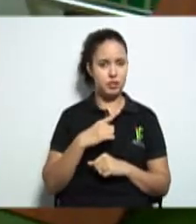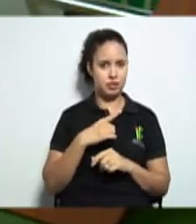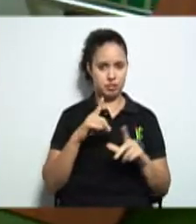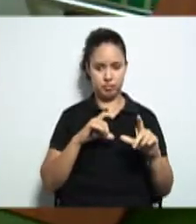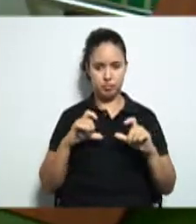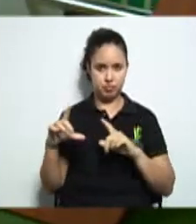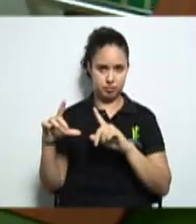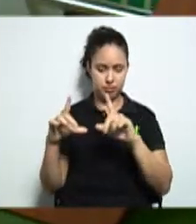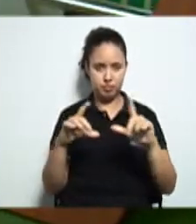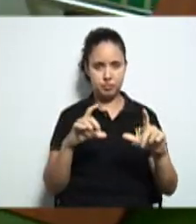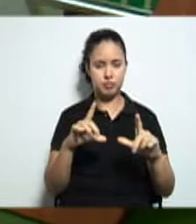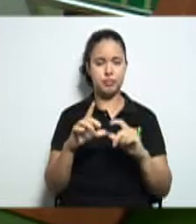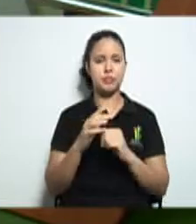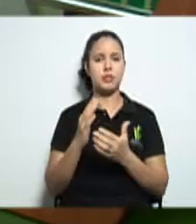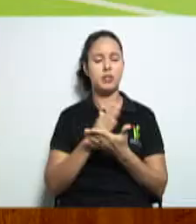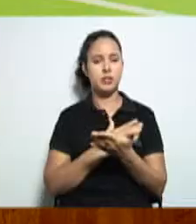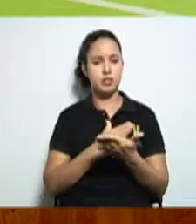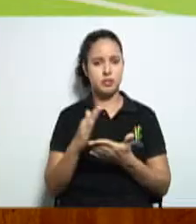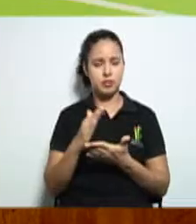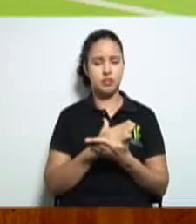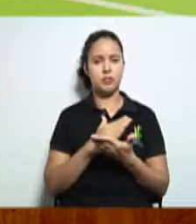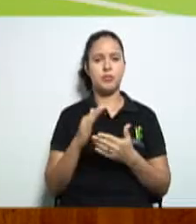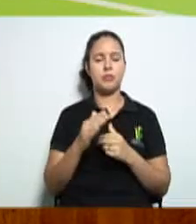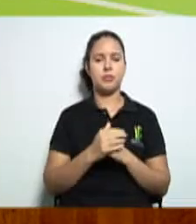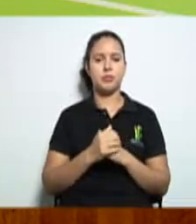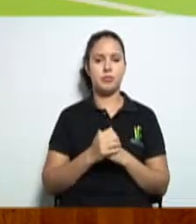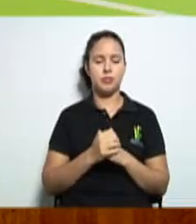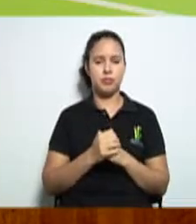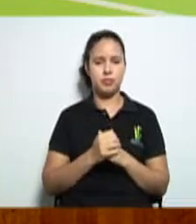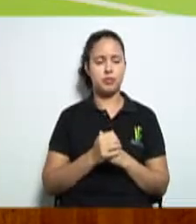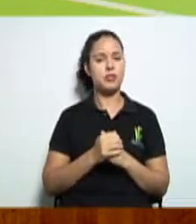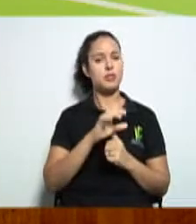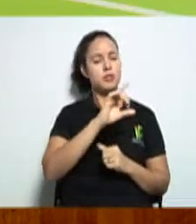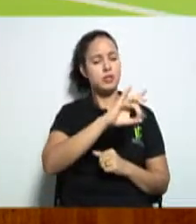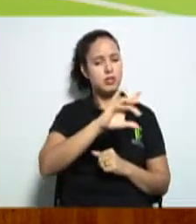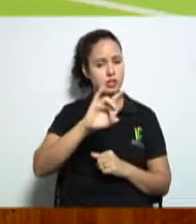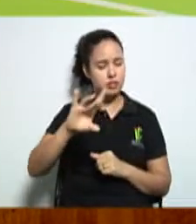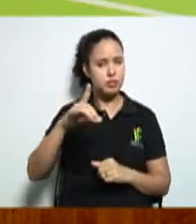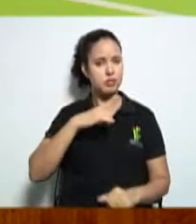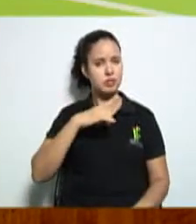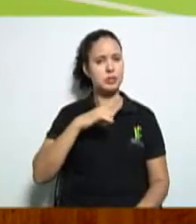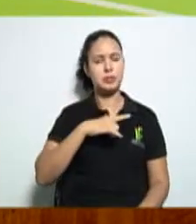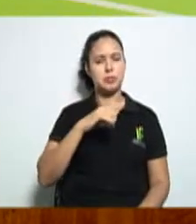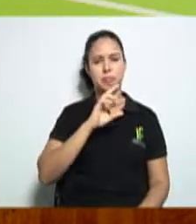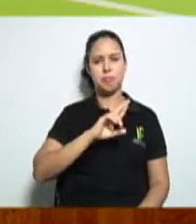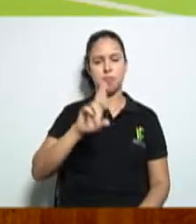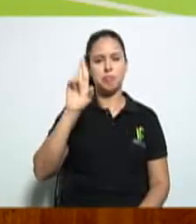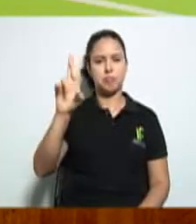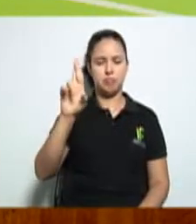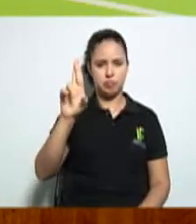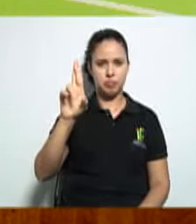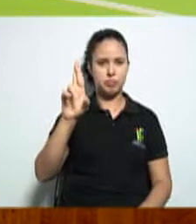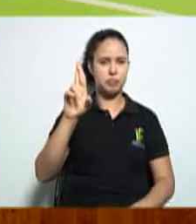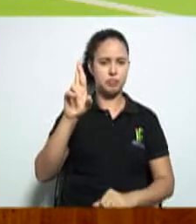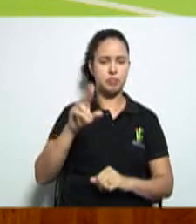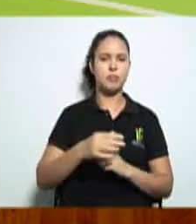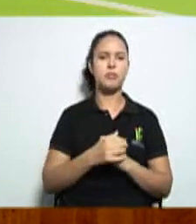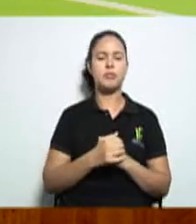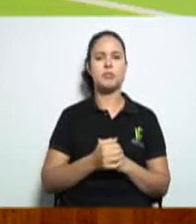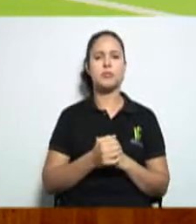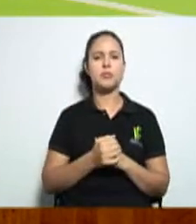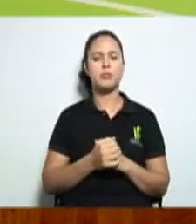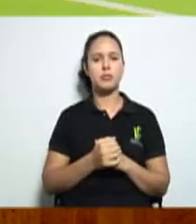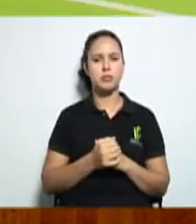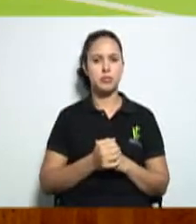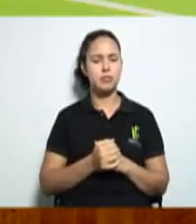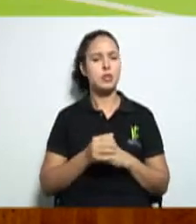resposta? Tivemos alguns, porque cada um tem a sua função. Basicamente, é isso que eles estão respondendo.